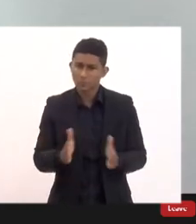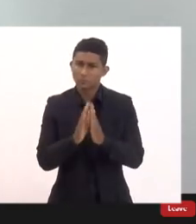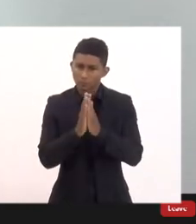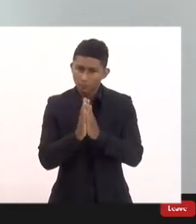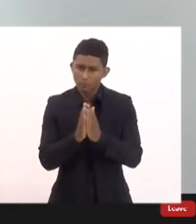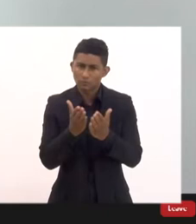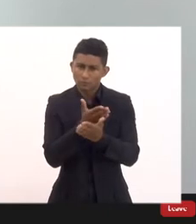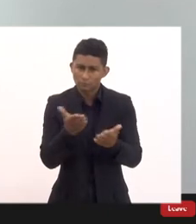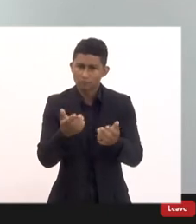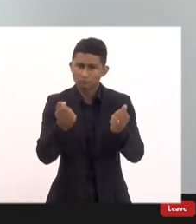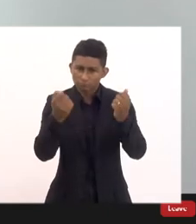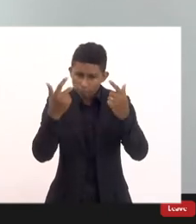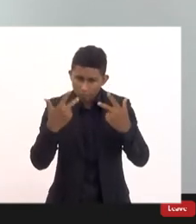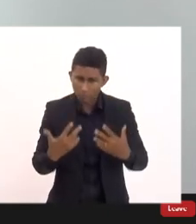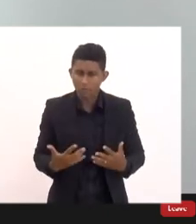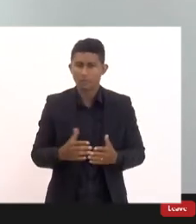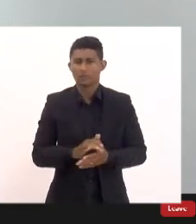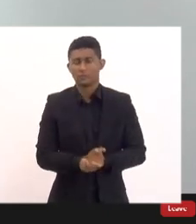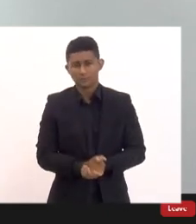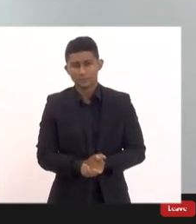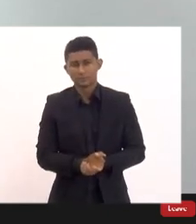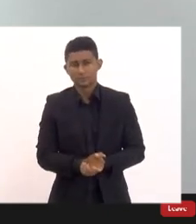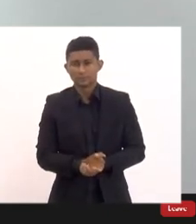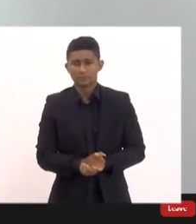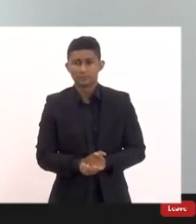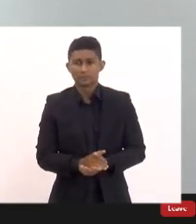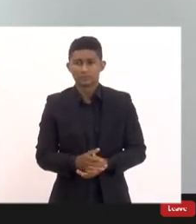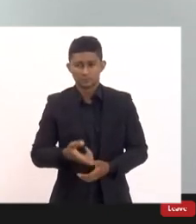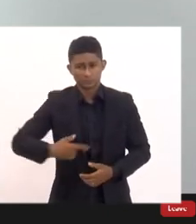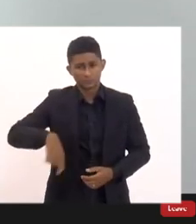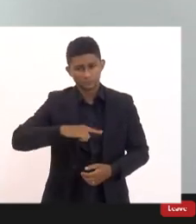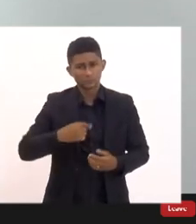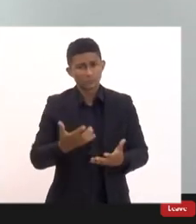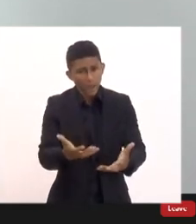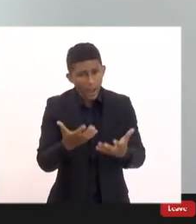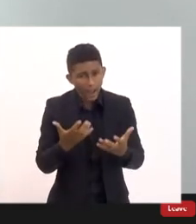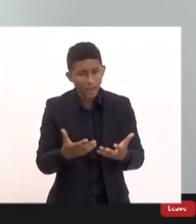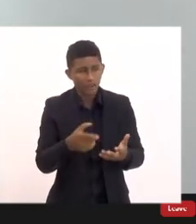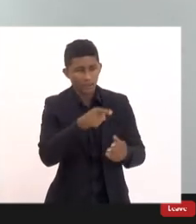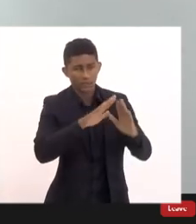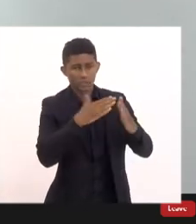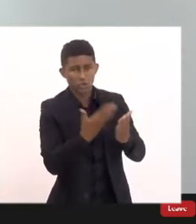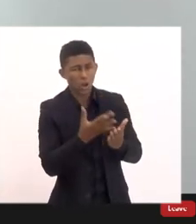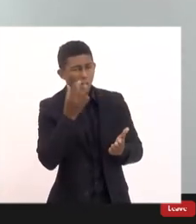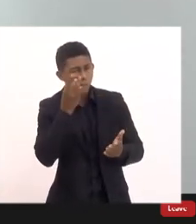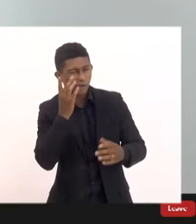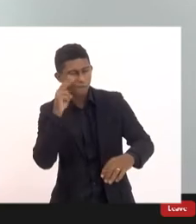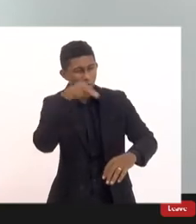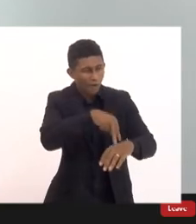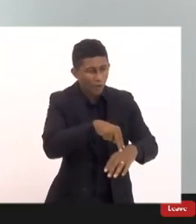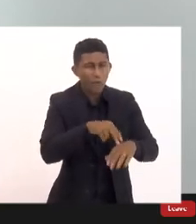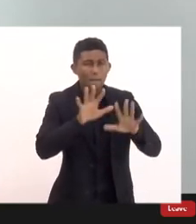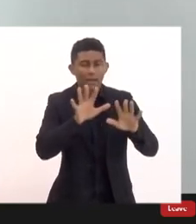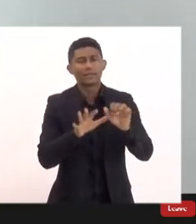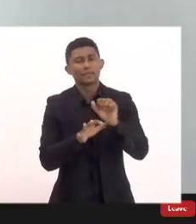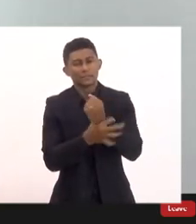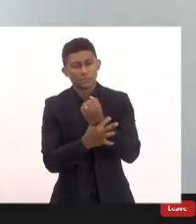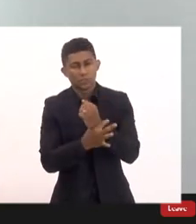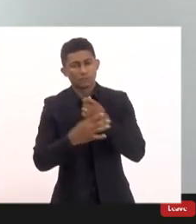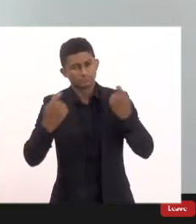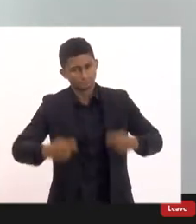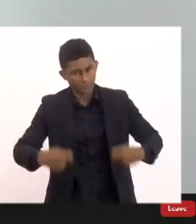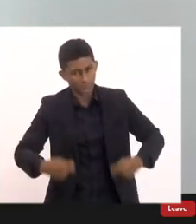Assembleia Legislativa para construir um caminho de retorno presencial seguro para as atividades escolares. Muito